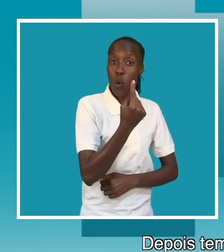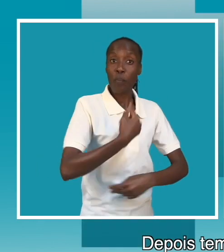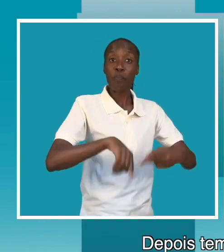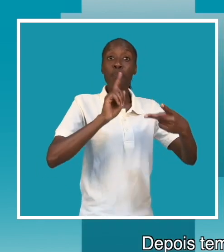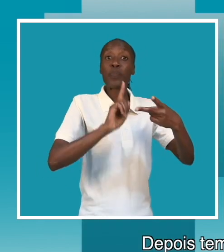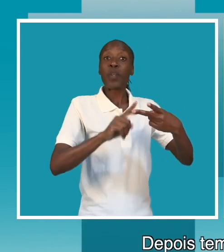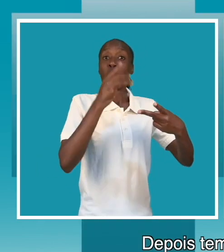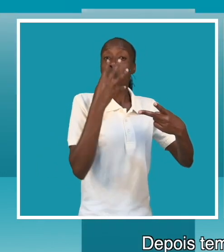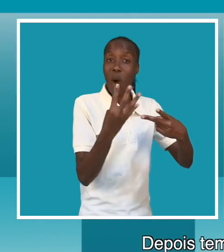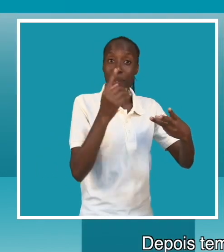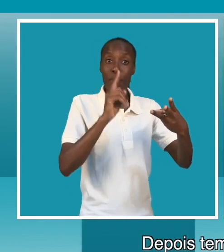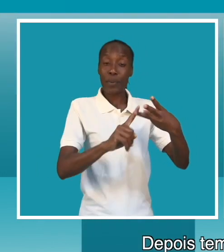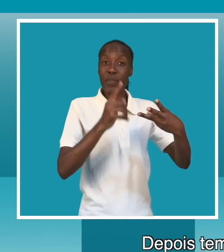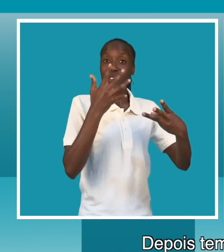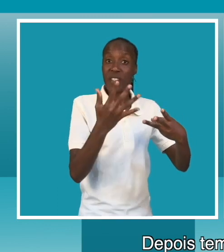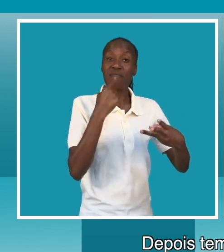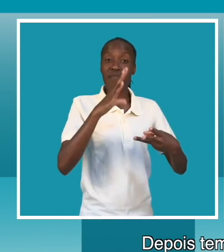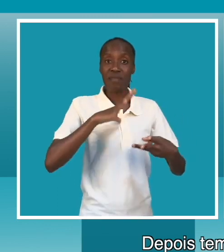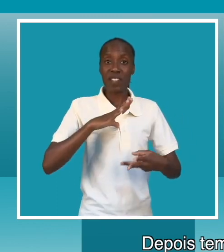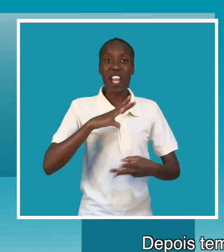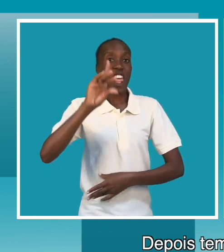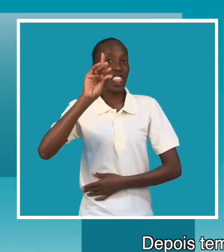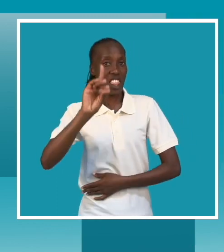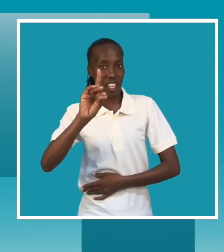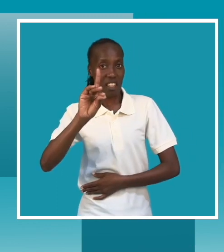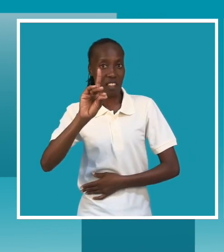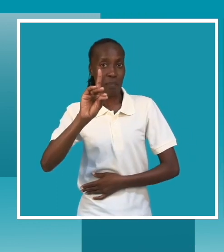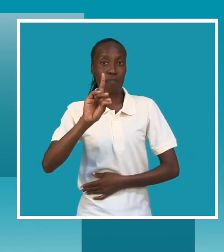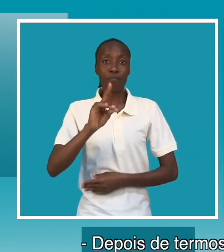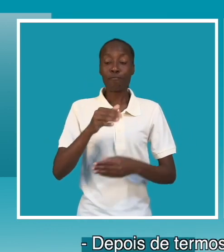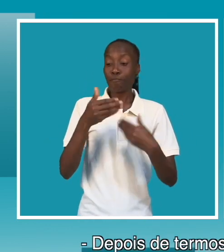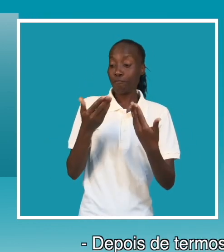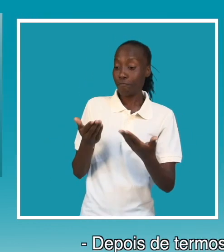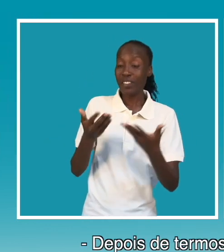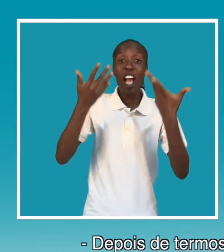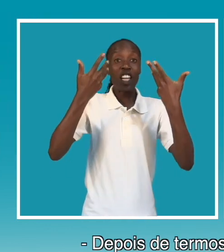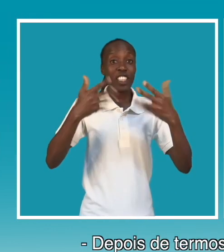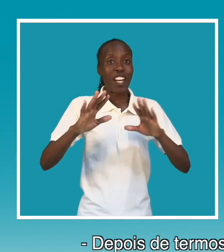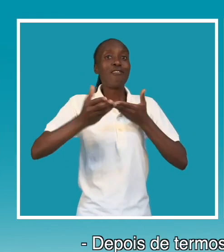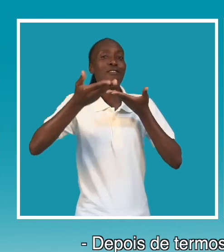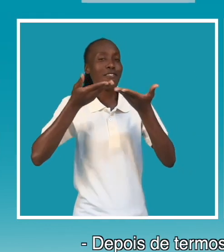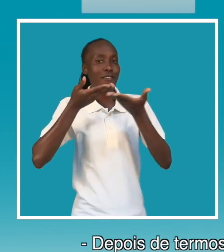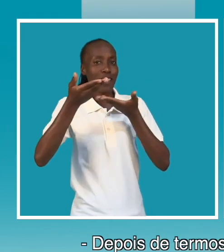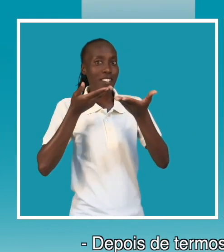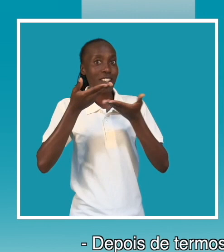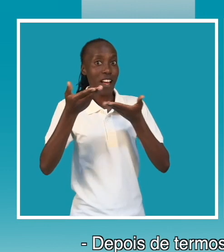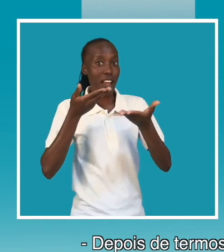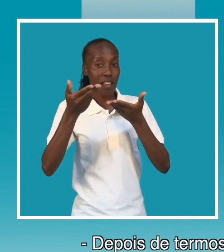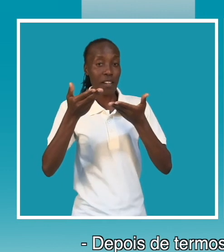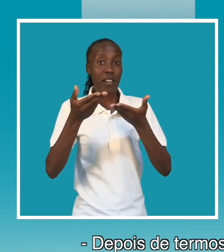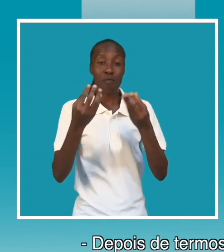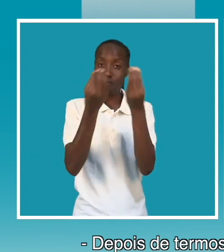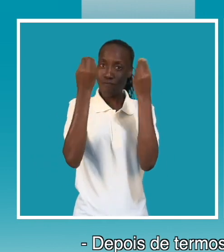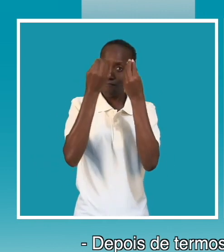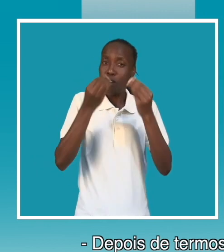4, 5, é a letra D. Depois de termos conversado na aula de informática,